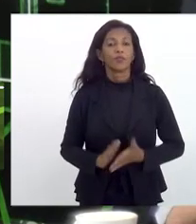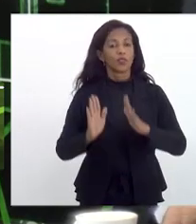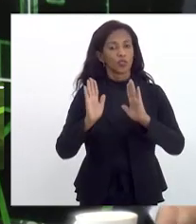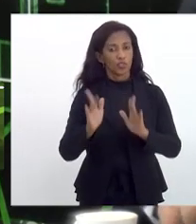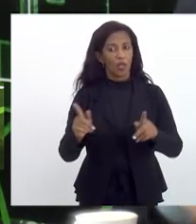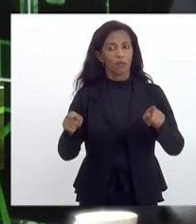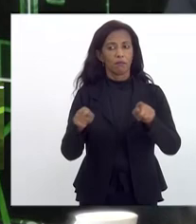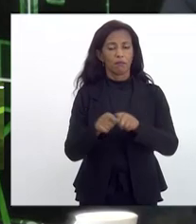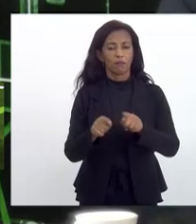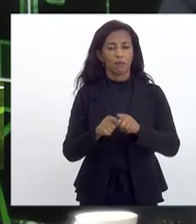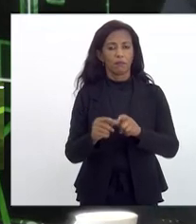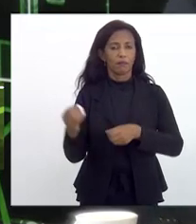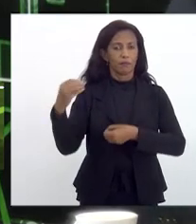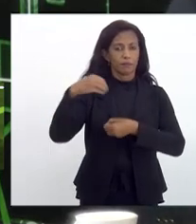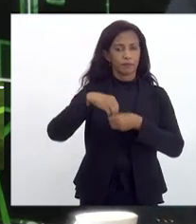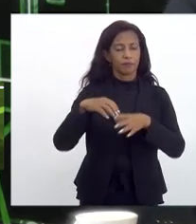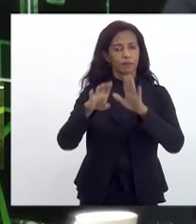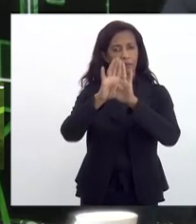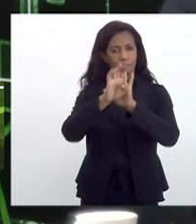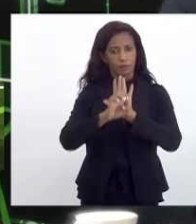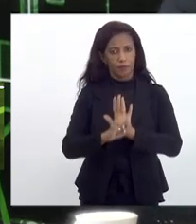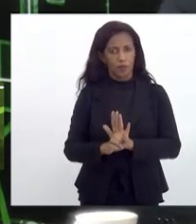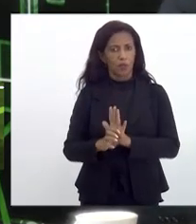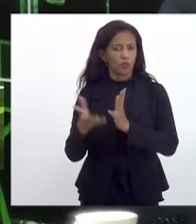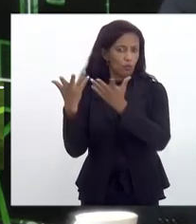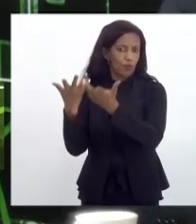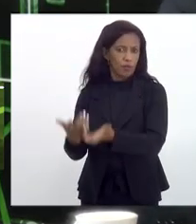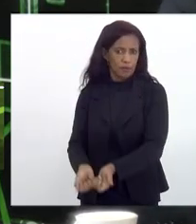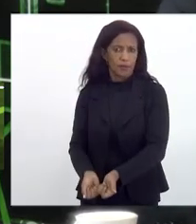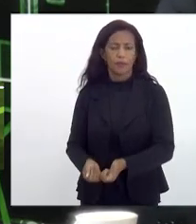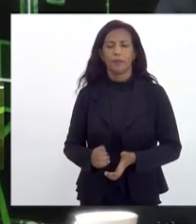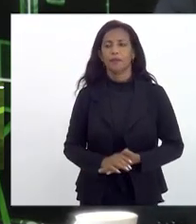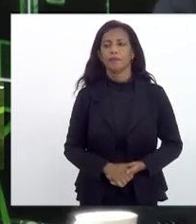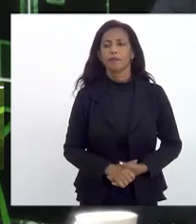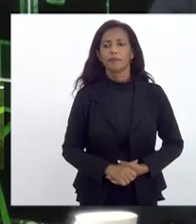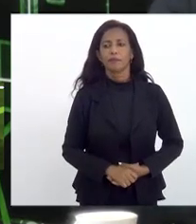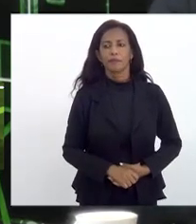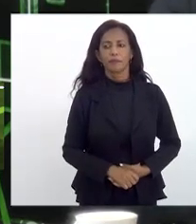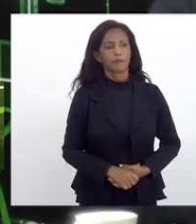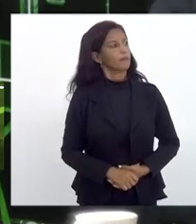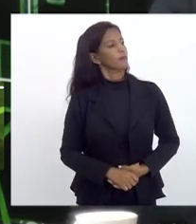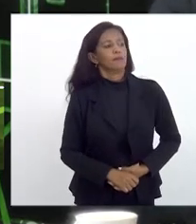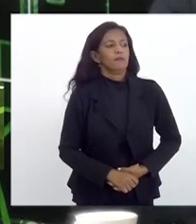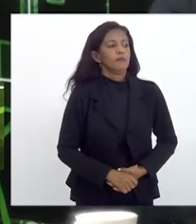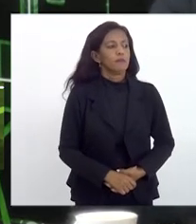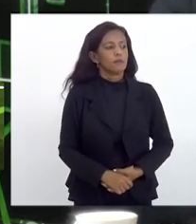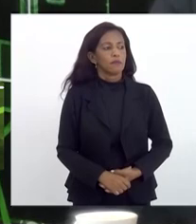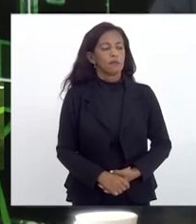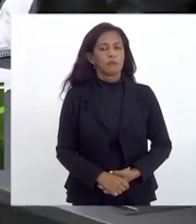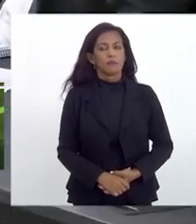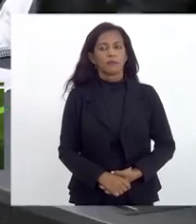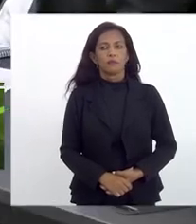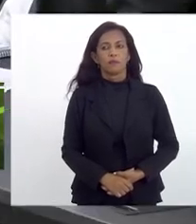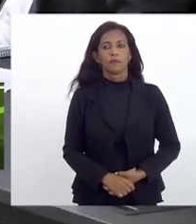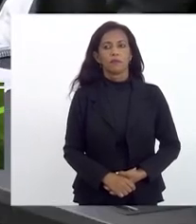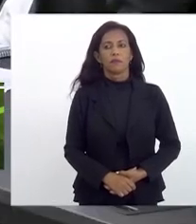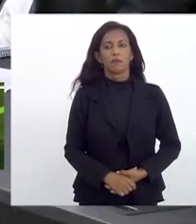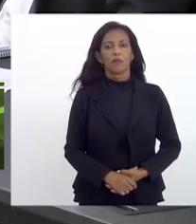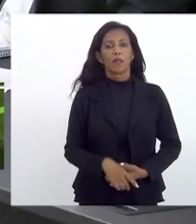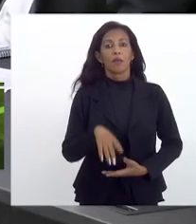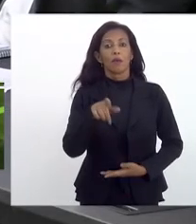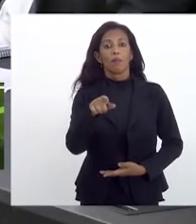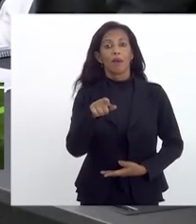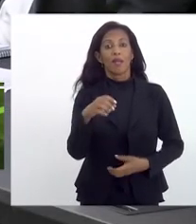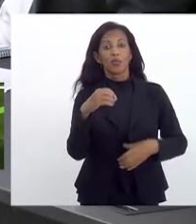está nas emendas, foi acatado. para contribuir, Nelson. O FECP está, mas o Fundo Soberano não.